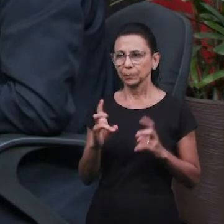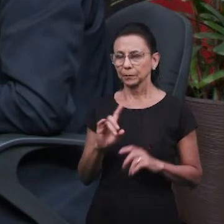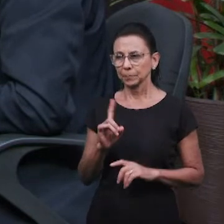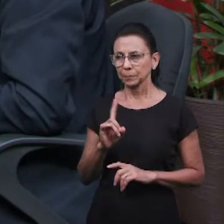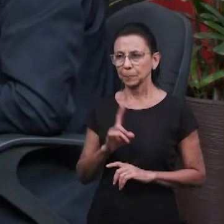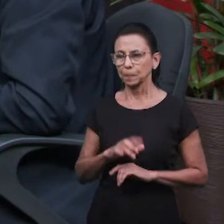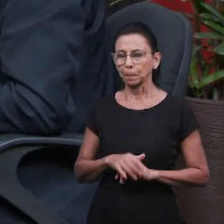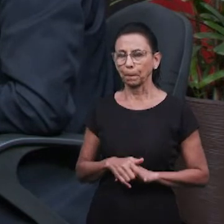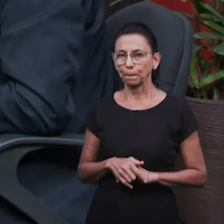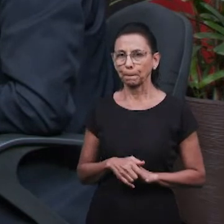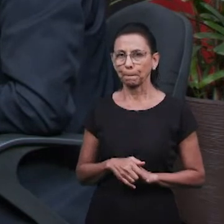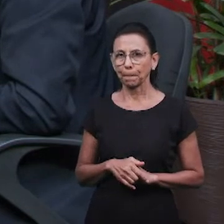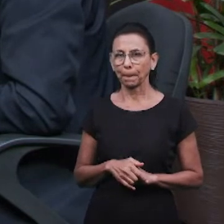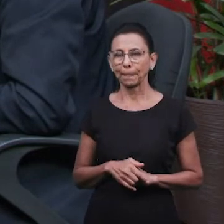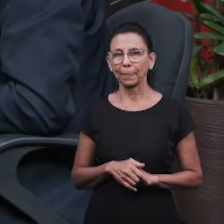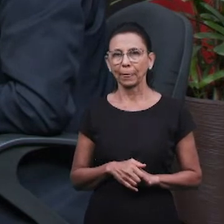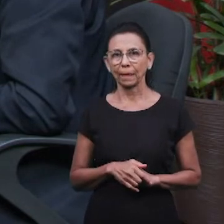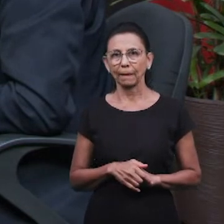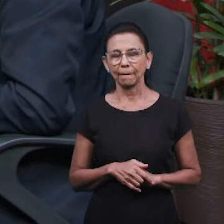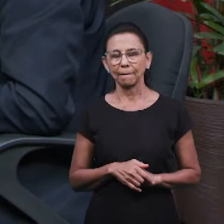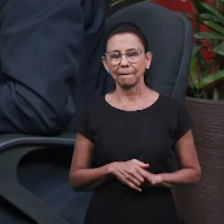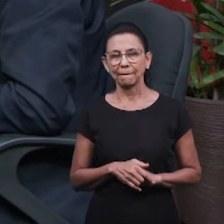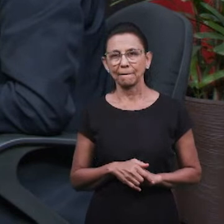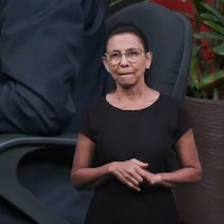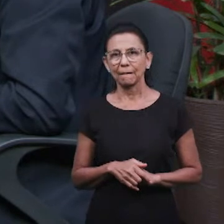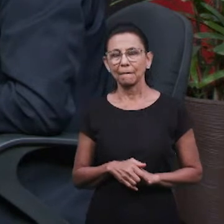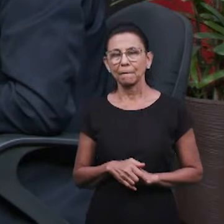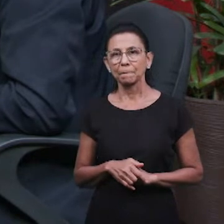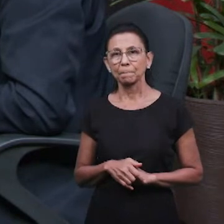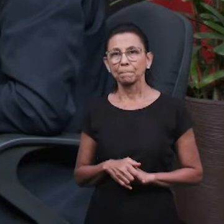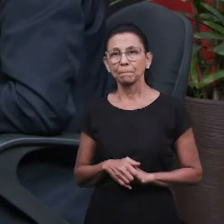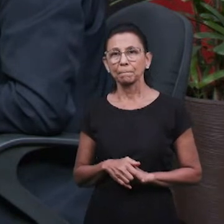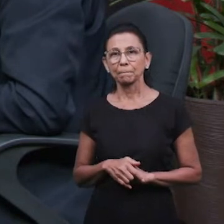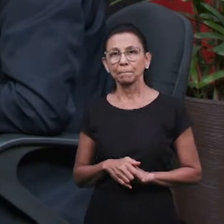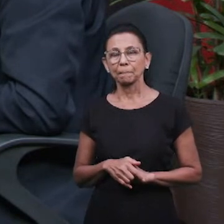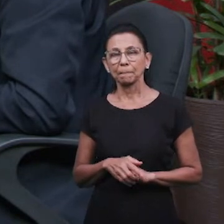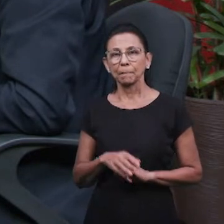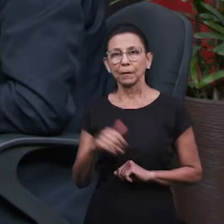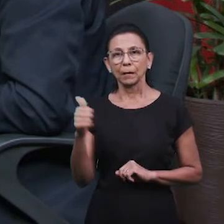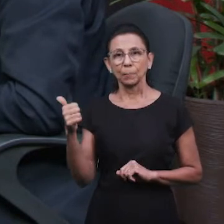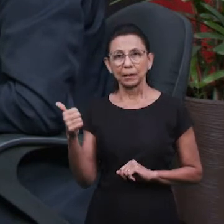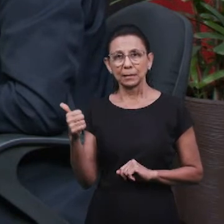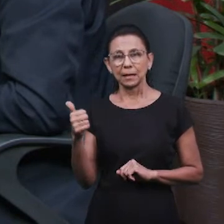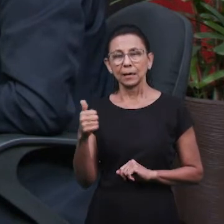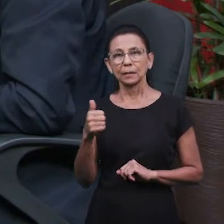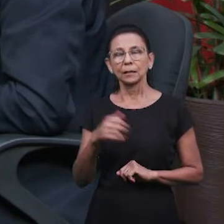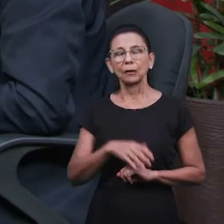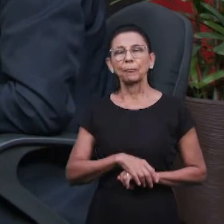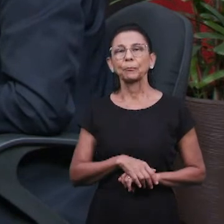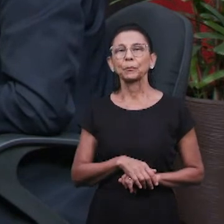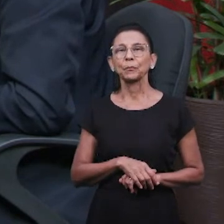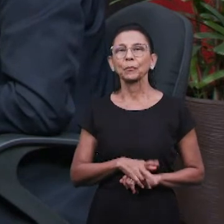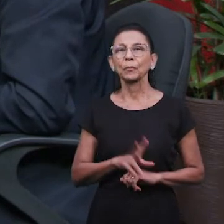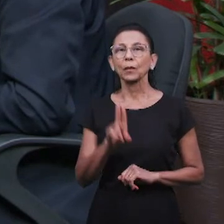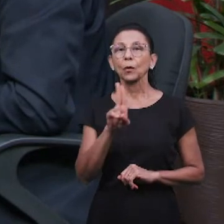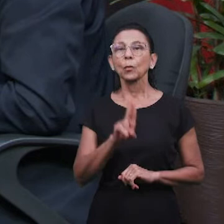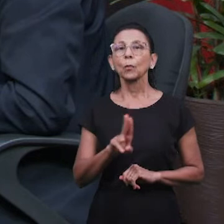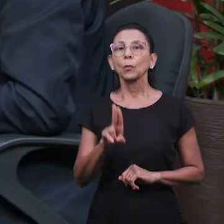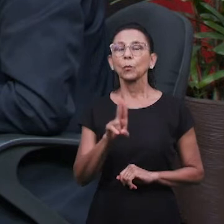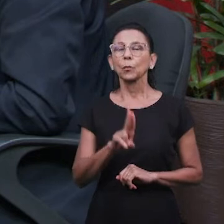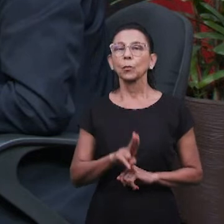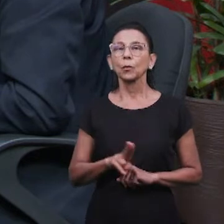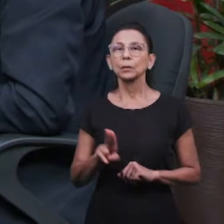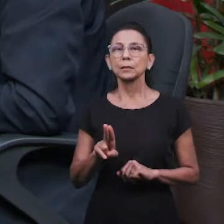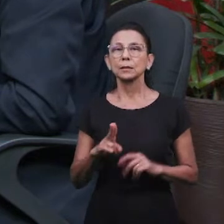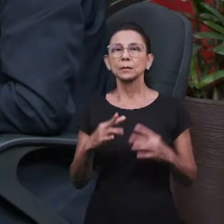clara. Nas abordagens que a Janaína faz, nas aulas de ensino musical, ela usa muito